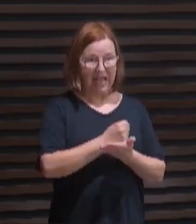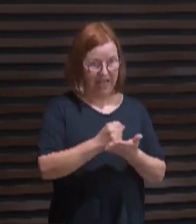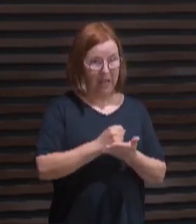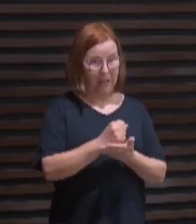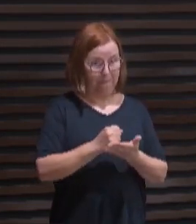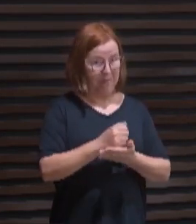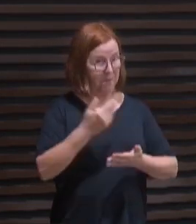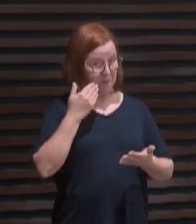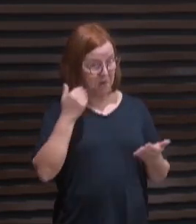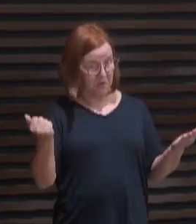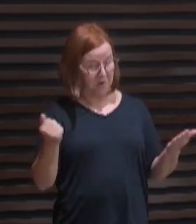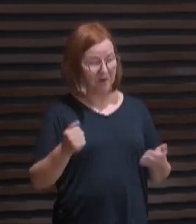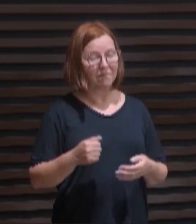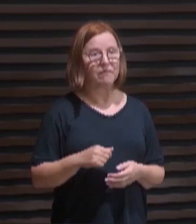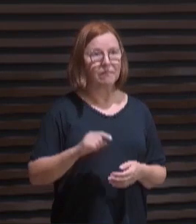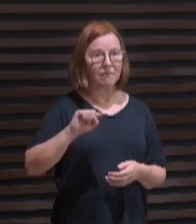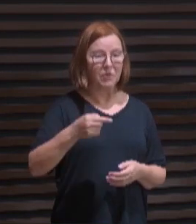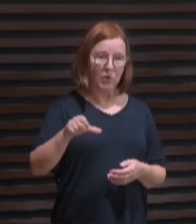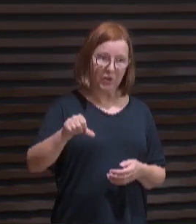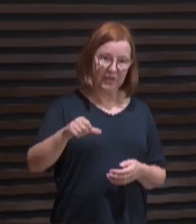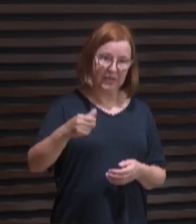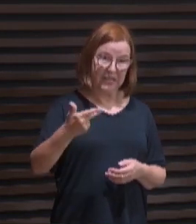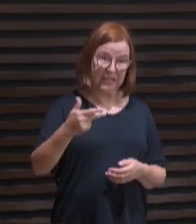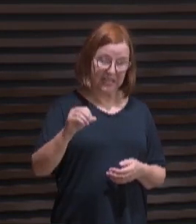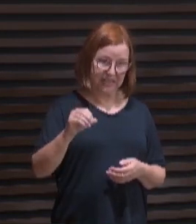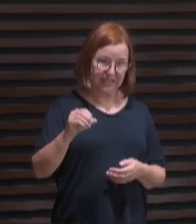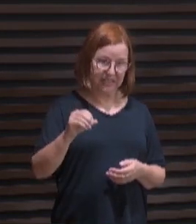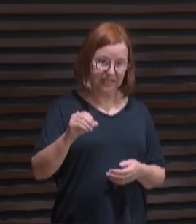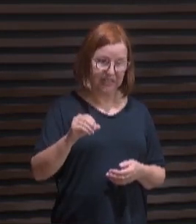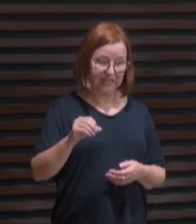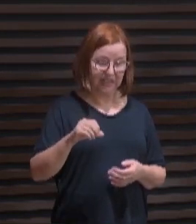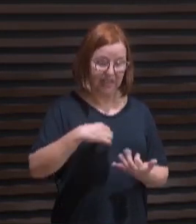Em 1930 nós alcançamos o 2º bilhão.